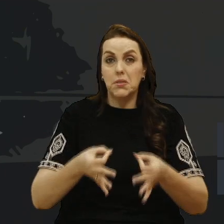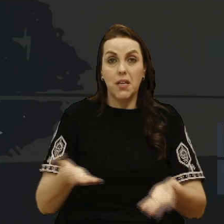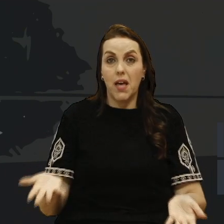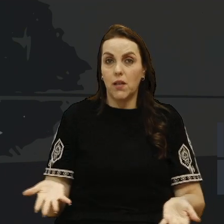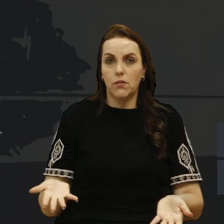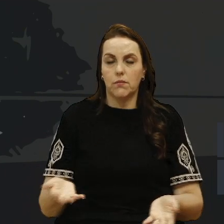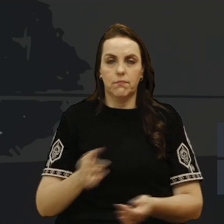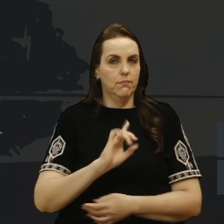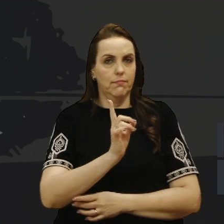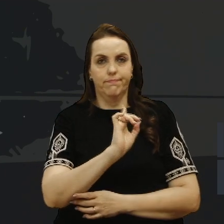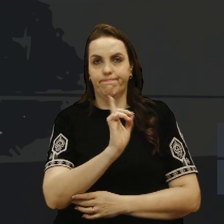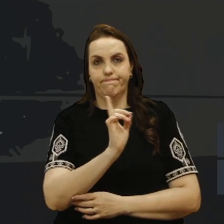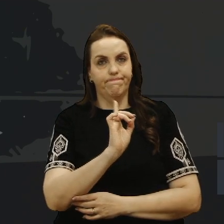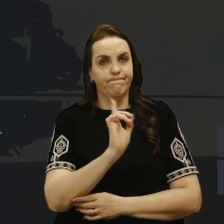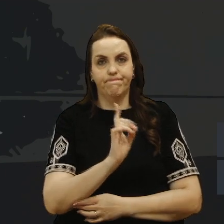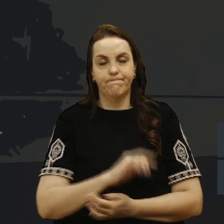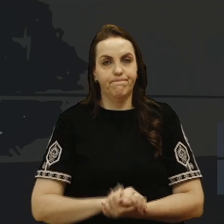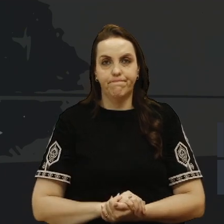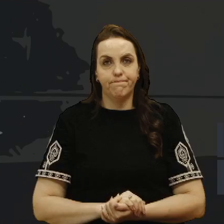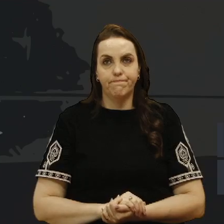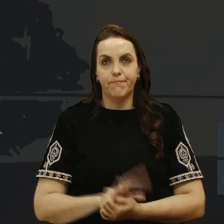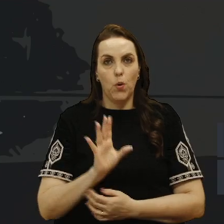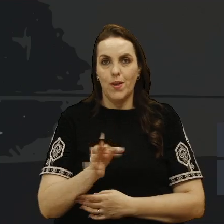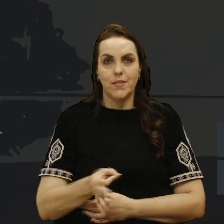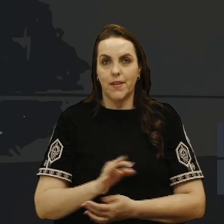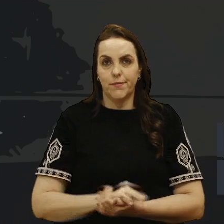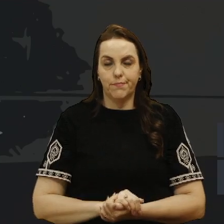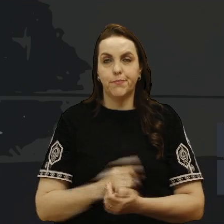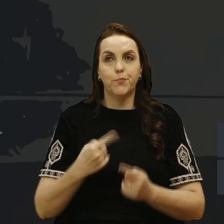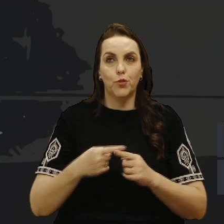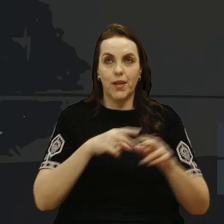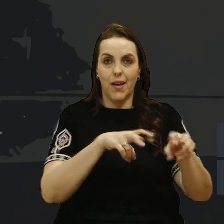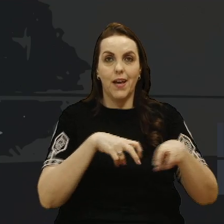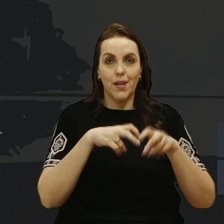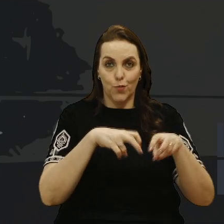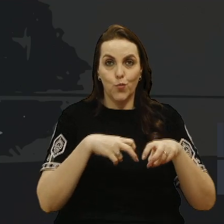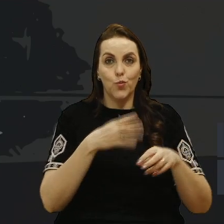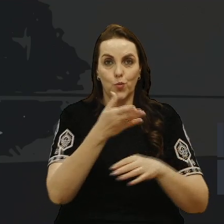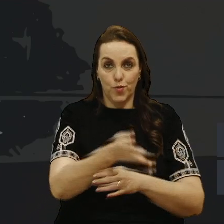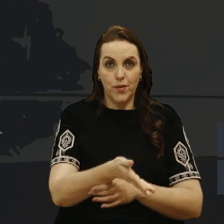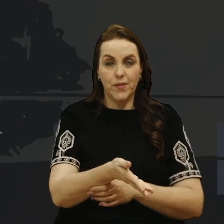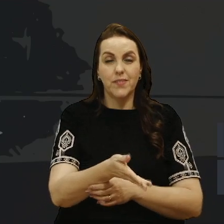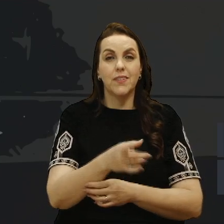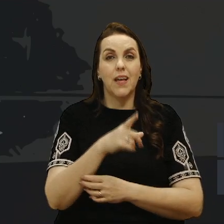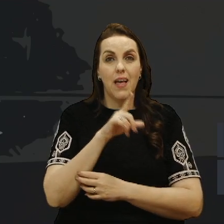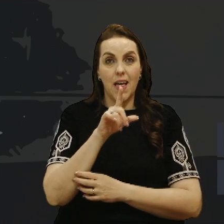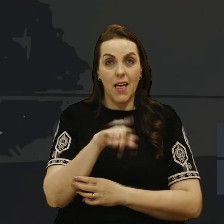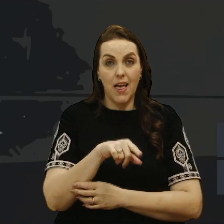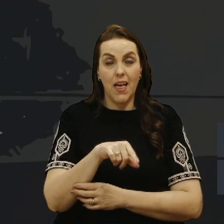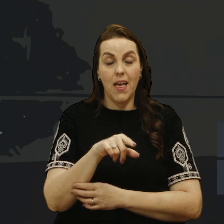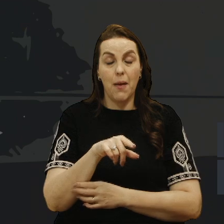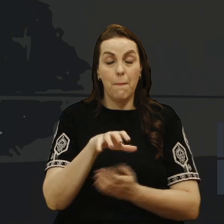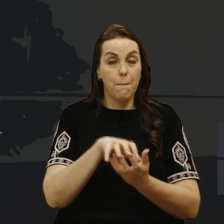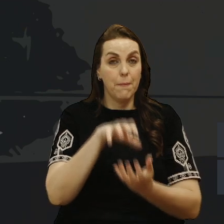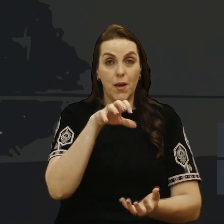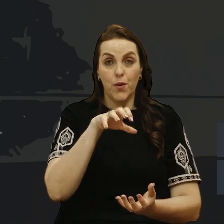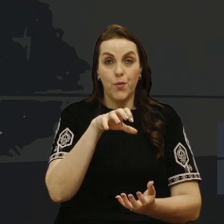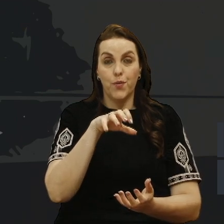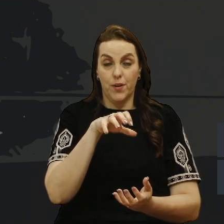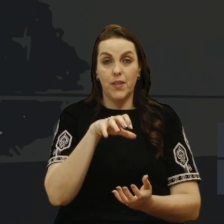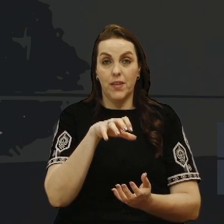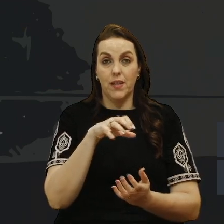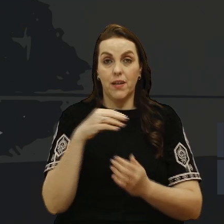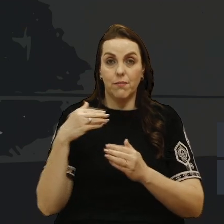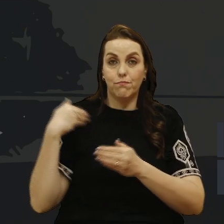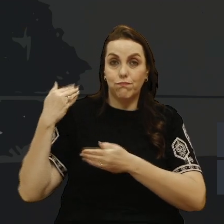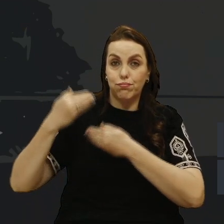está. Porque para os nossos agricultores do interior, na sua grande maioria, são descendentes de